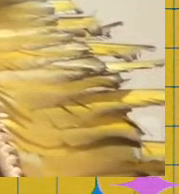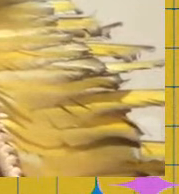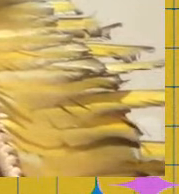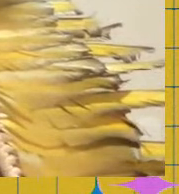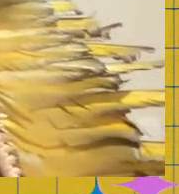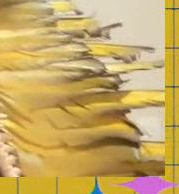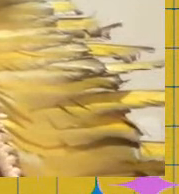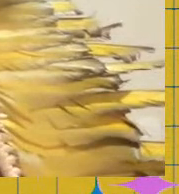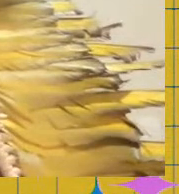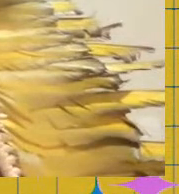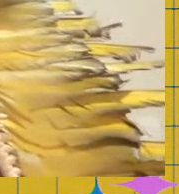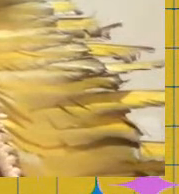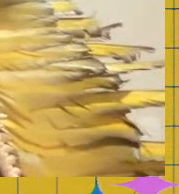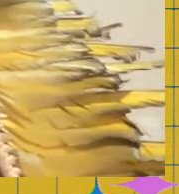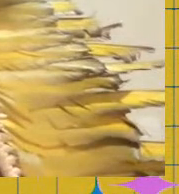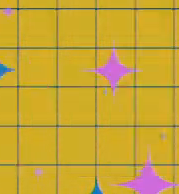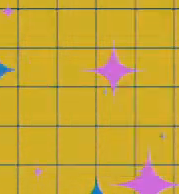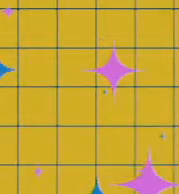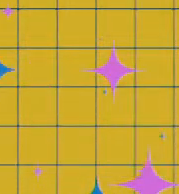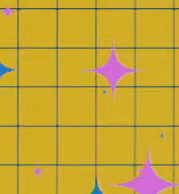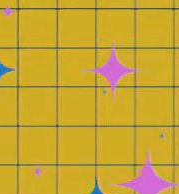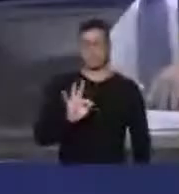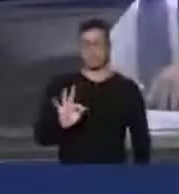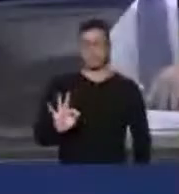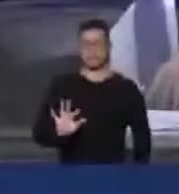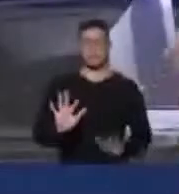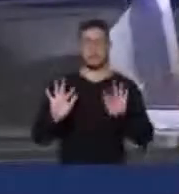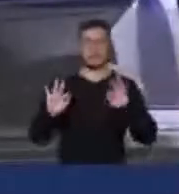Câmara só para introduzir aqui a nossa conversa